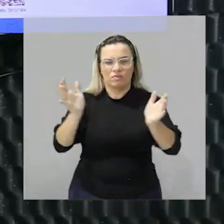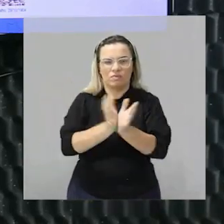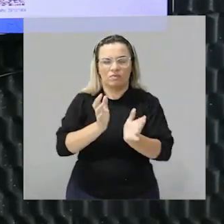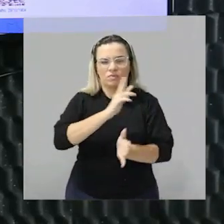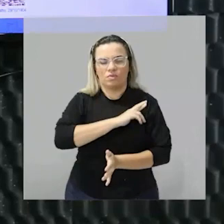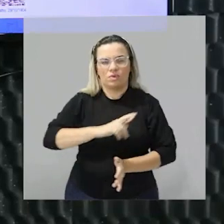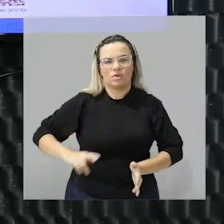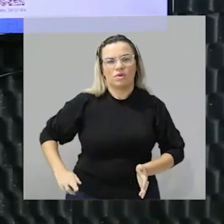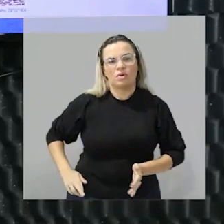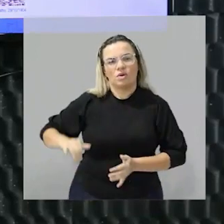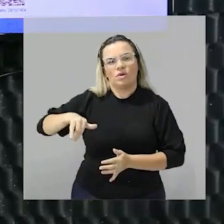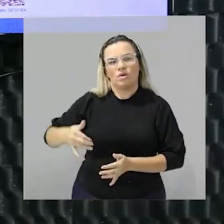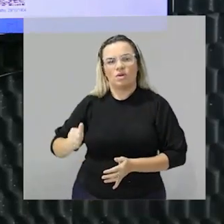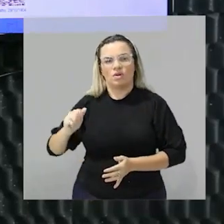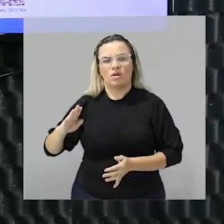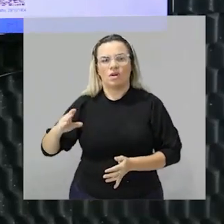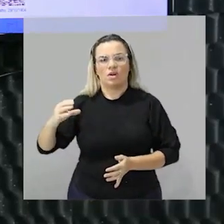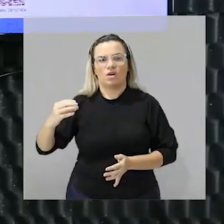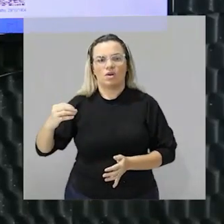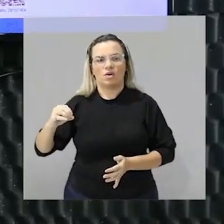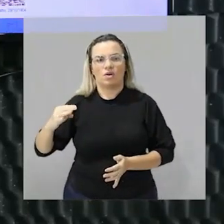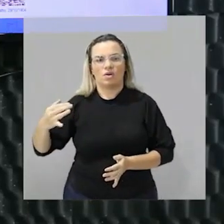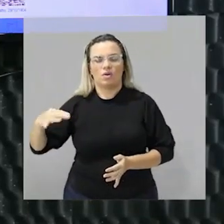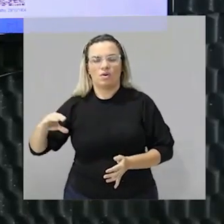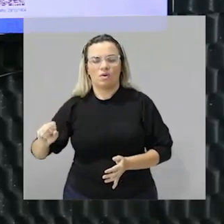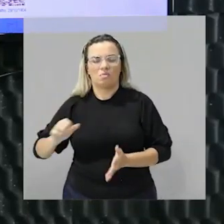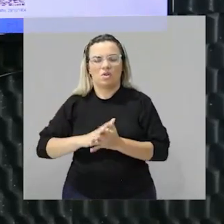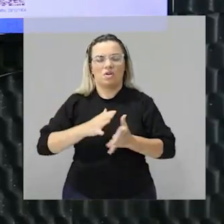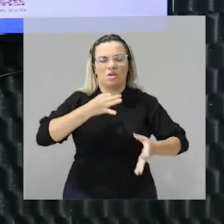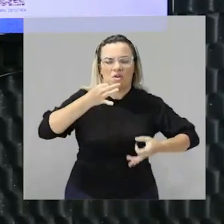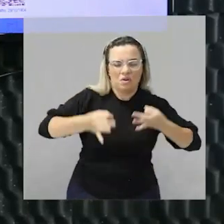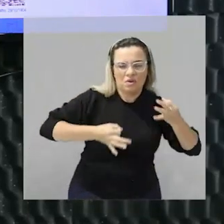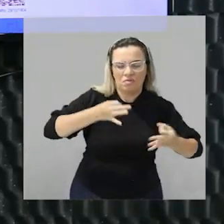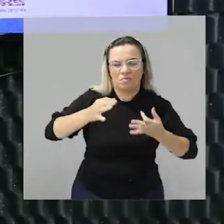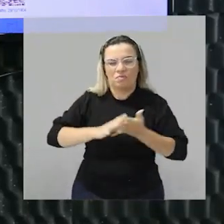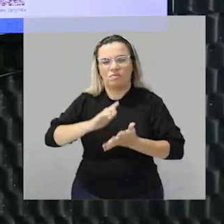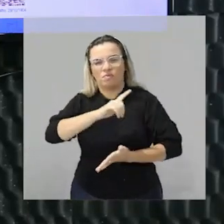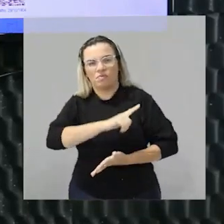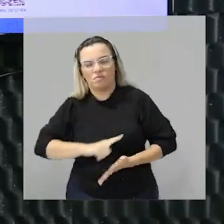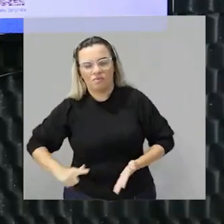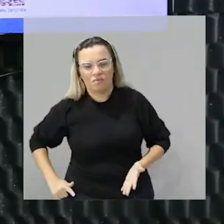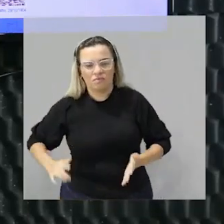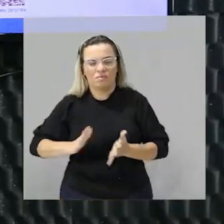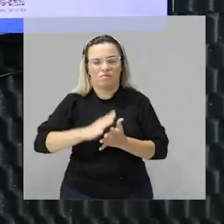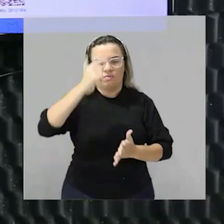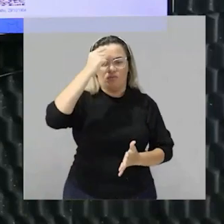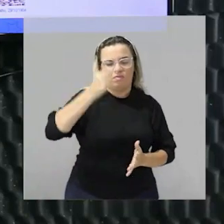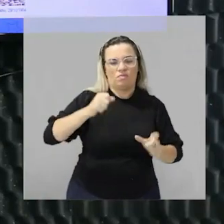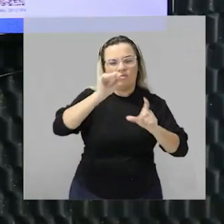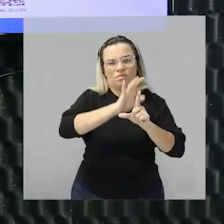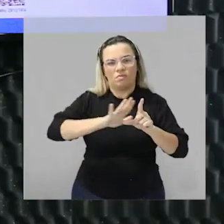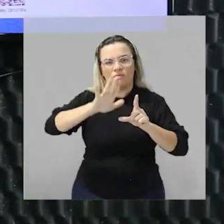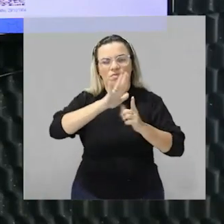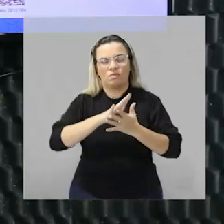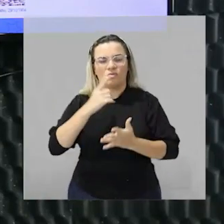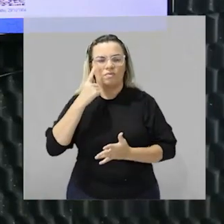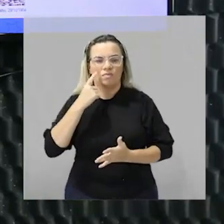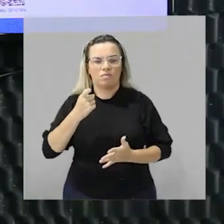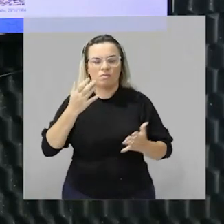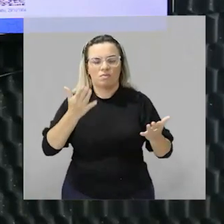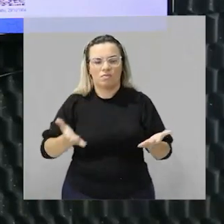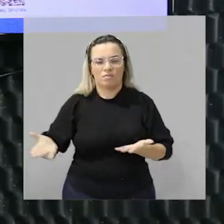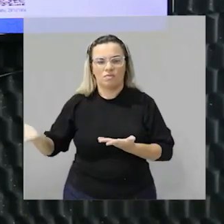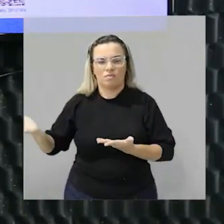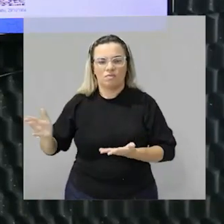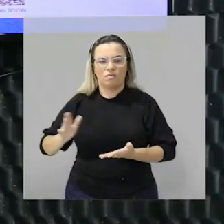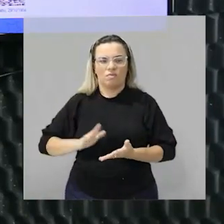republicanos jacobinos. E aí fazendo críticas ao governo, né, colocando imagens, charges interessantes, que nós temos aqui, como eles nos